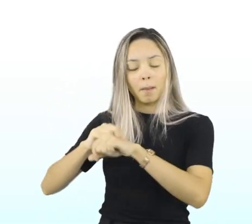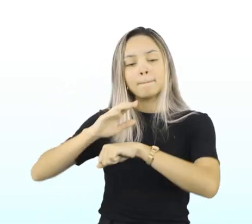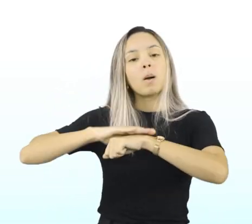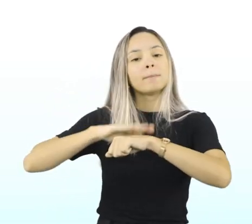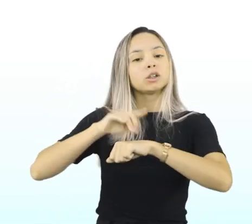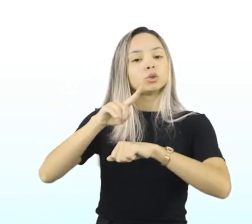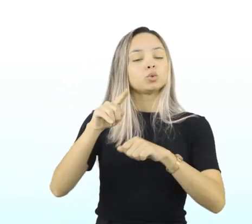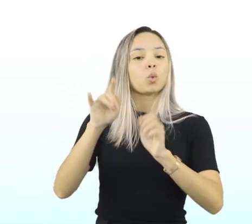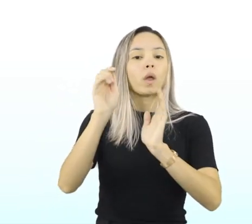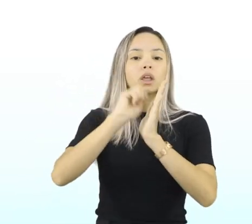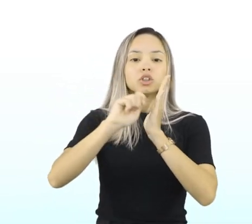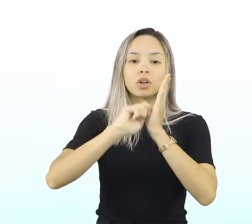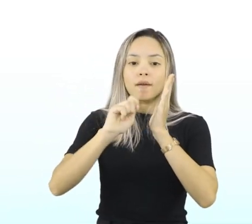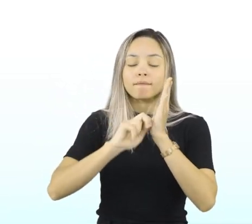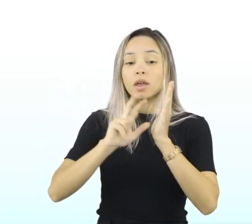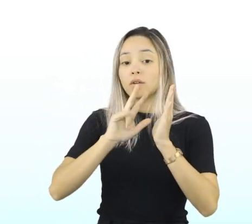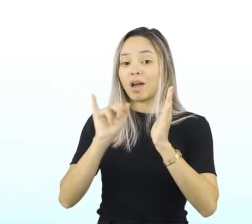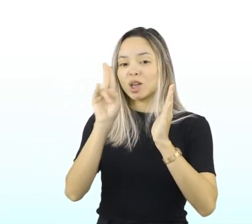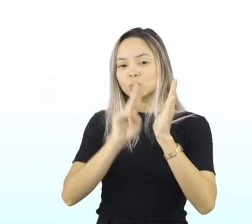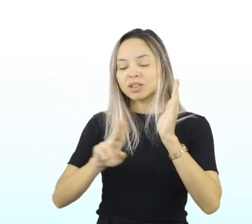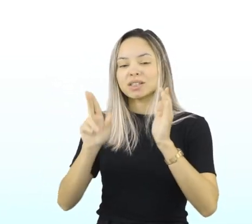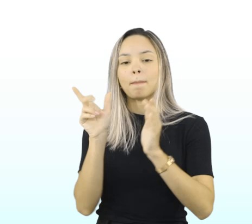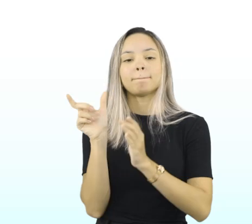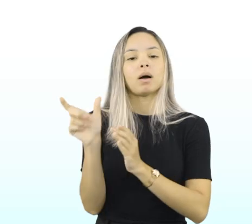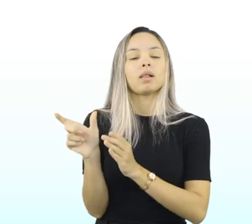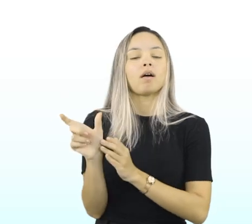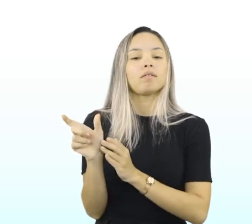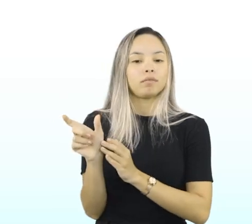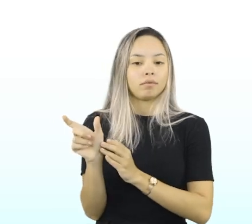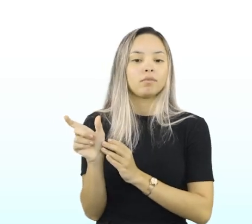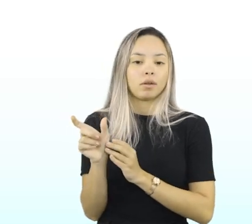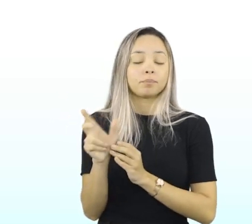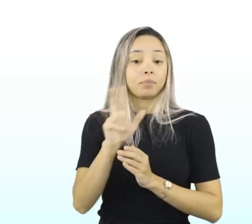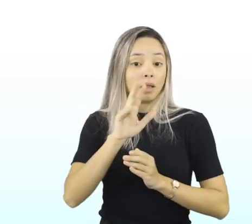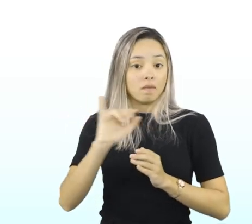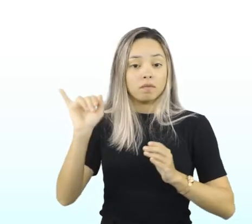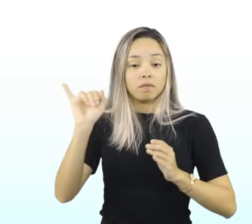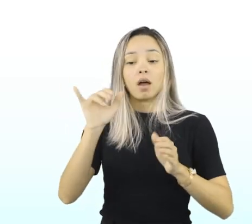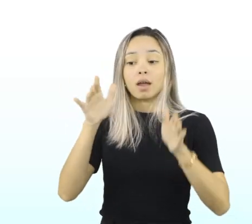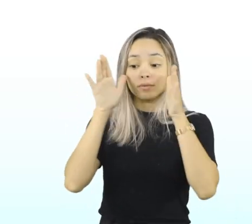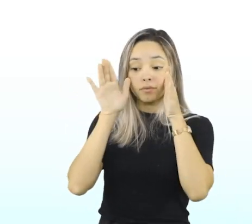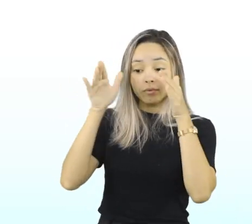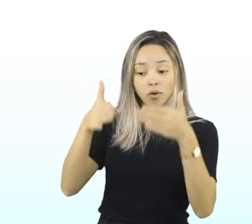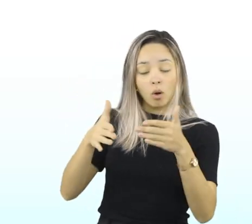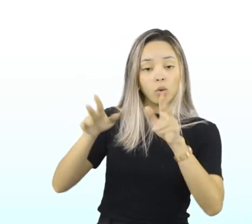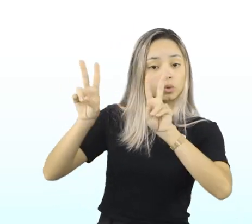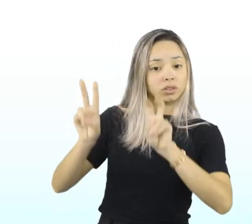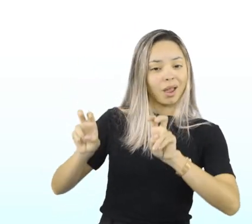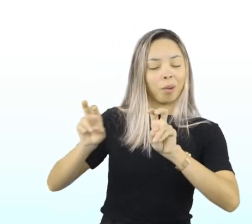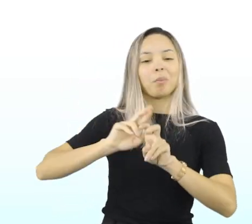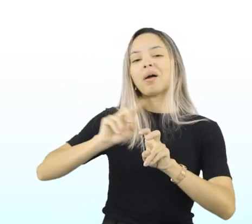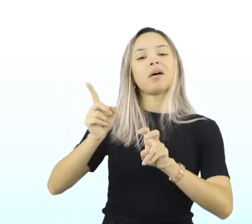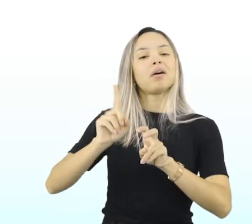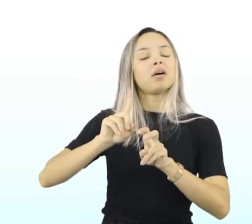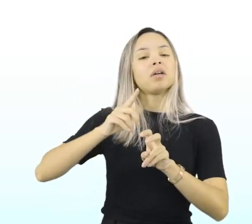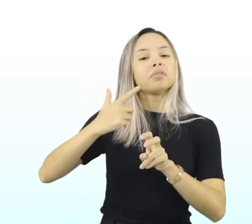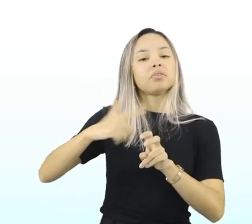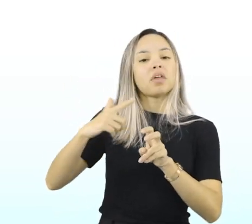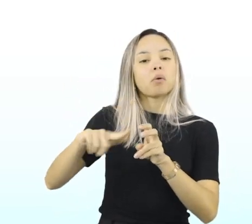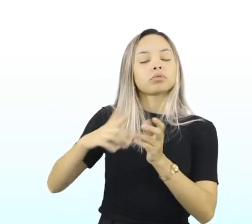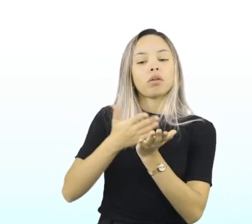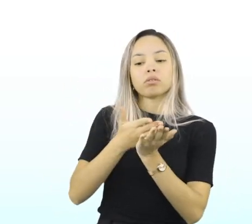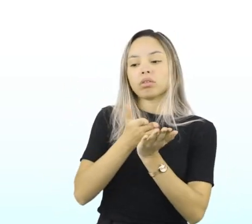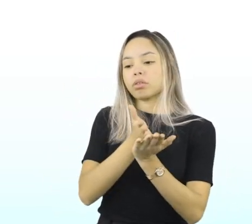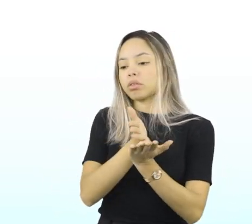escrevendo, você vai olhando e vai dissertando. E certamente você vai estar centrado no tema, tá? Não vai